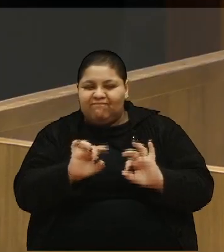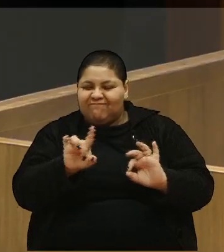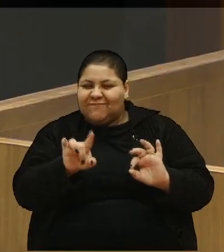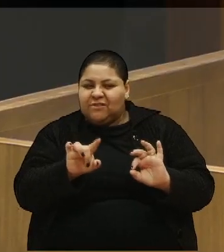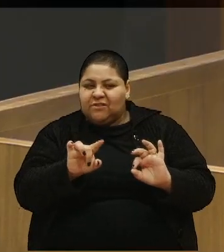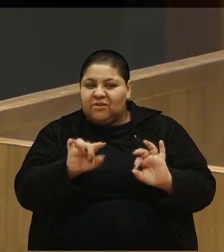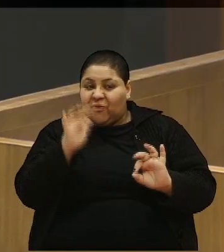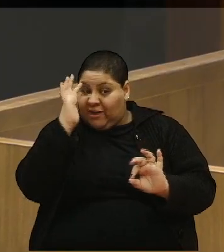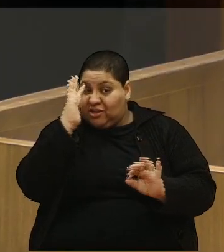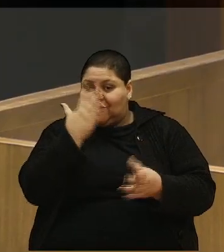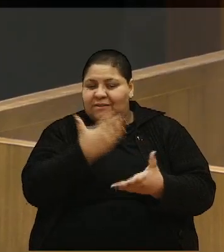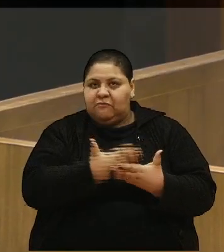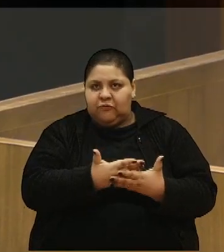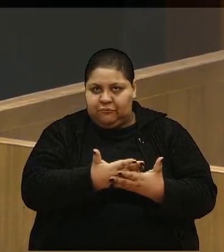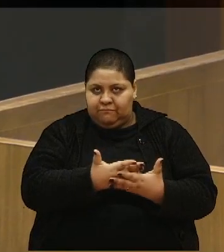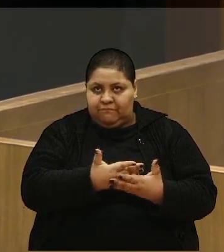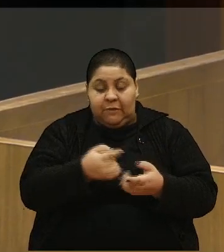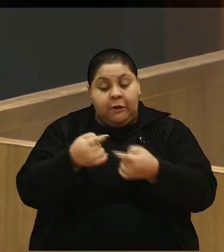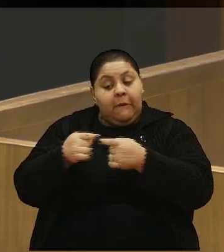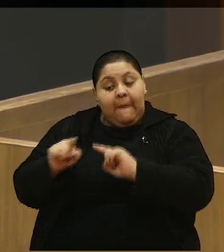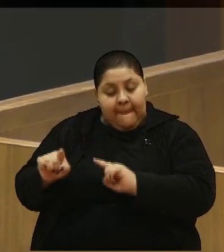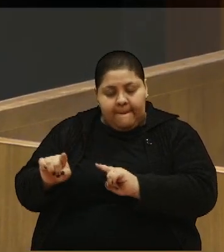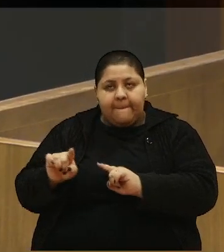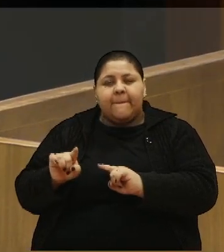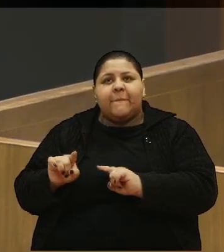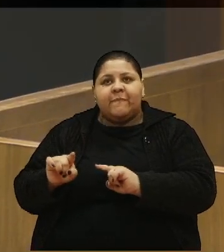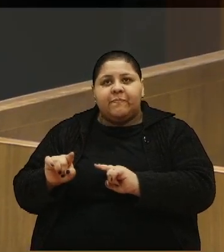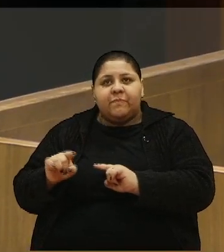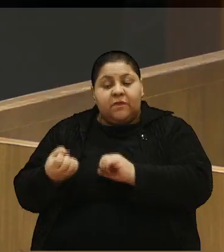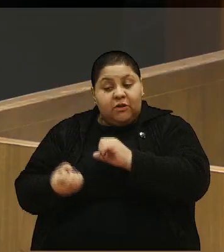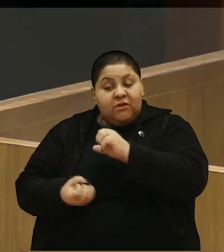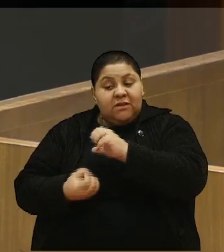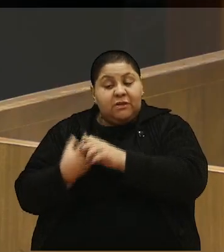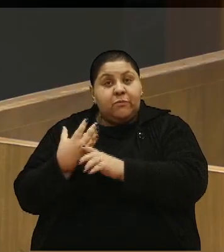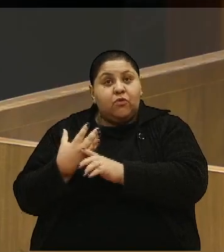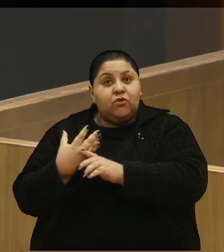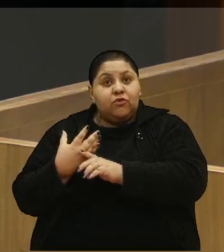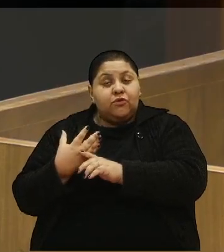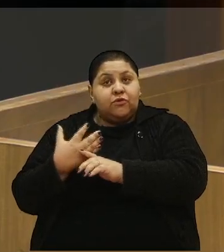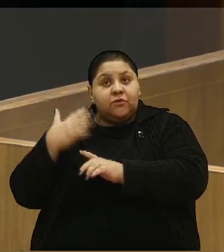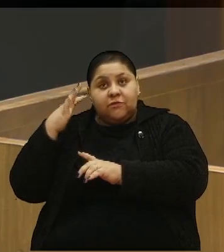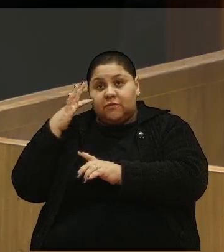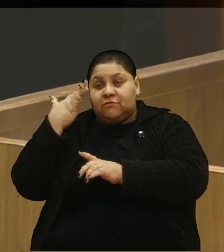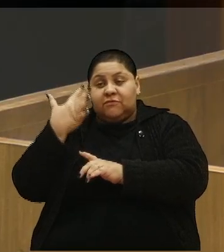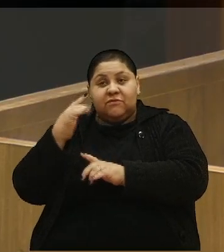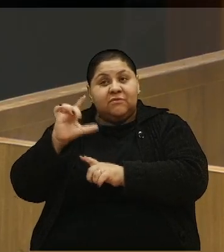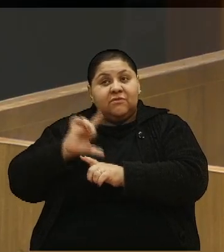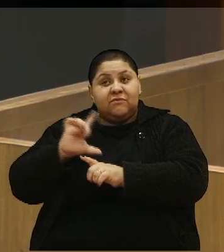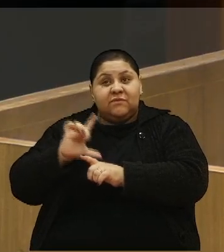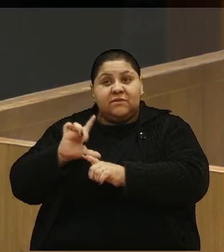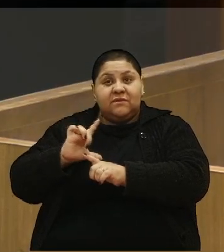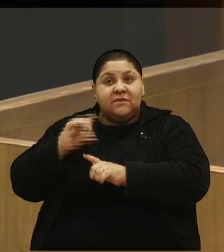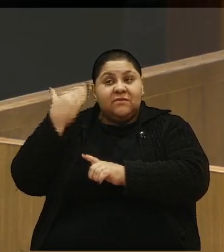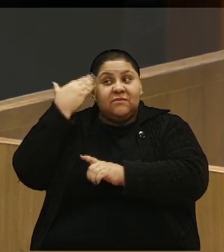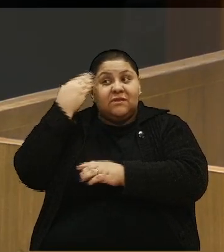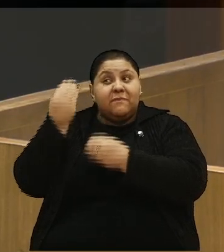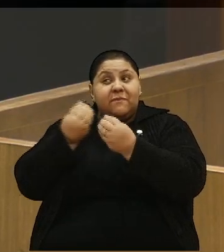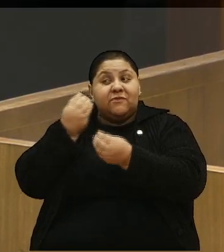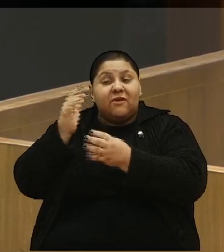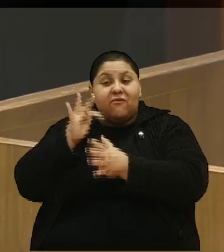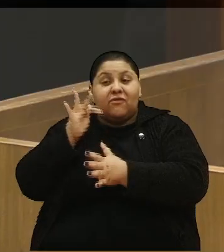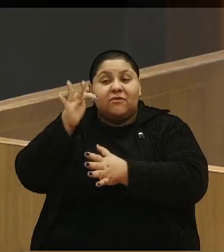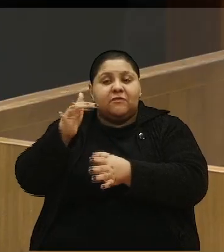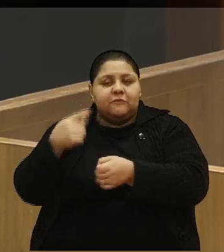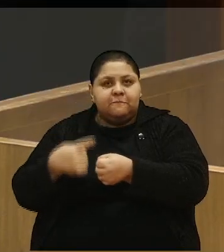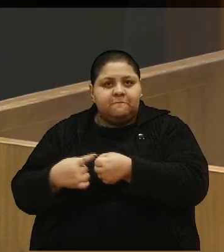voto, né? Mas elas produzem frutos que nós talvez não tenhamos a dimensão disso para o futuro de Caxias